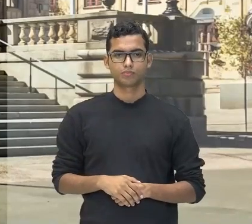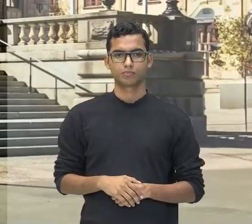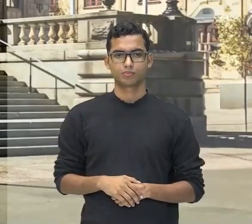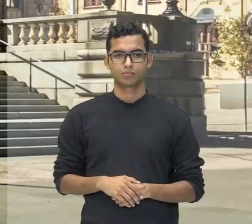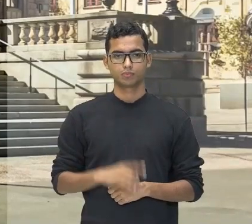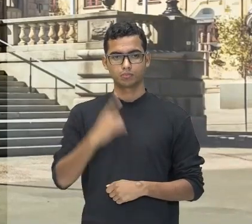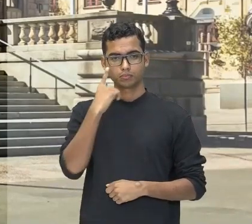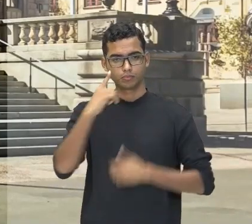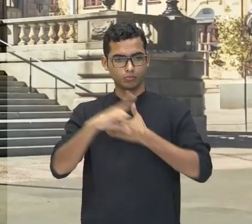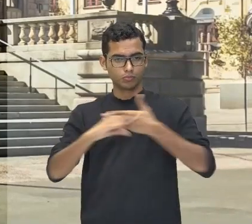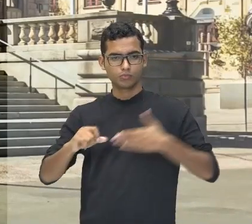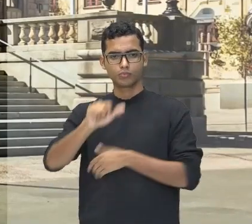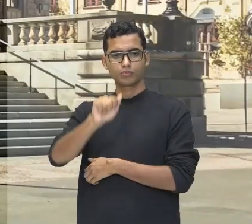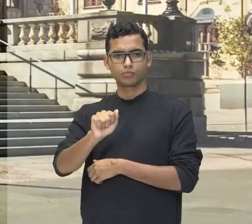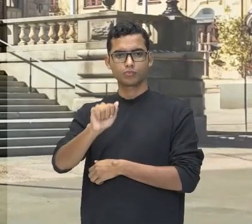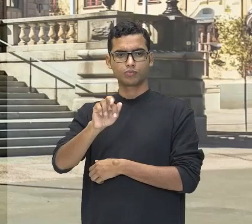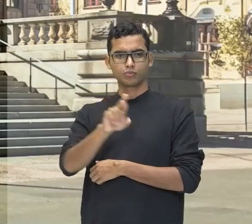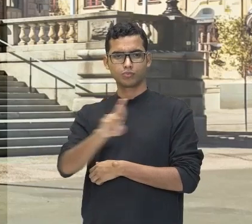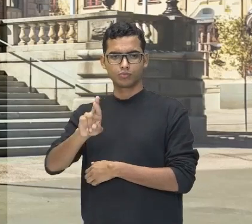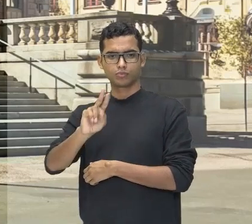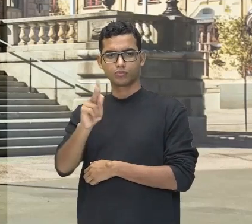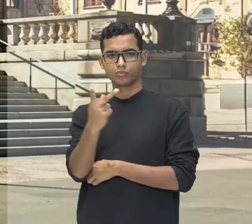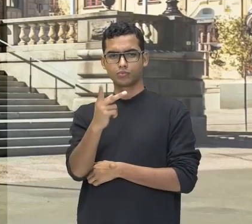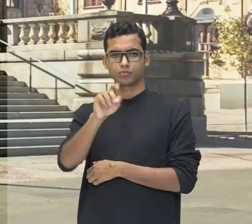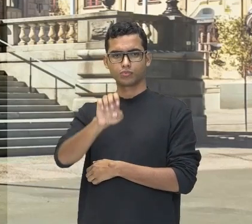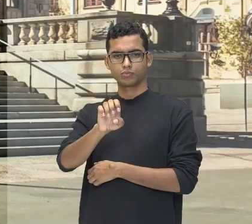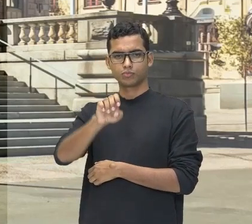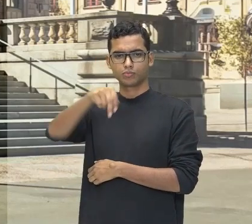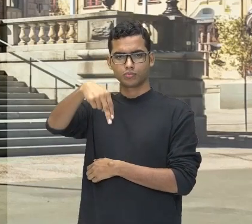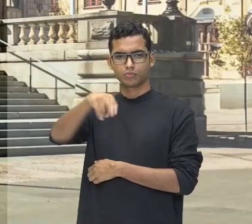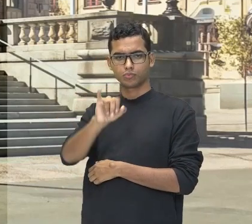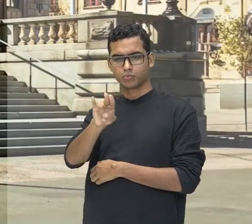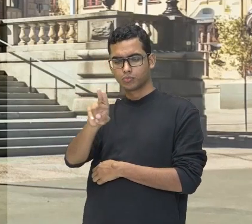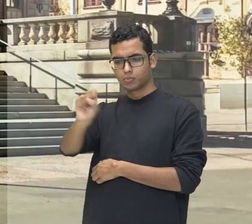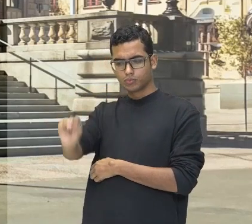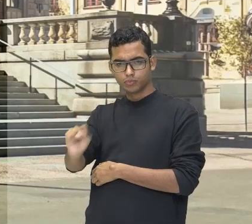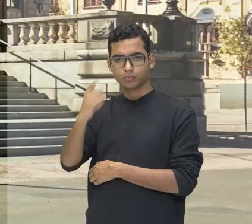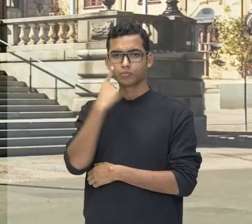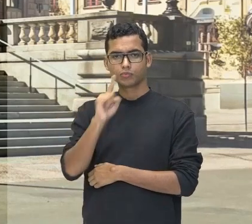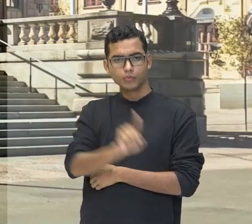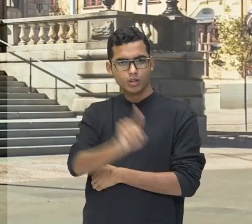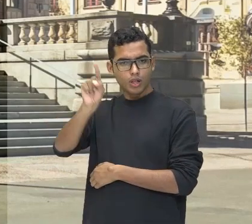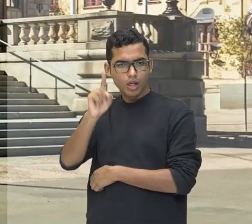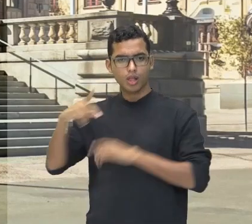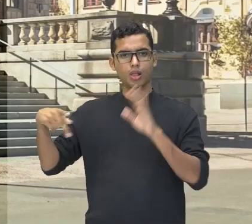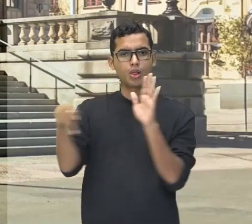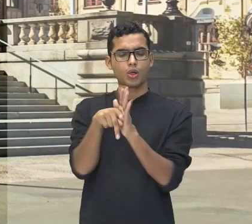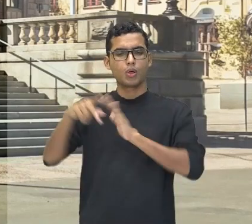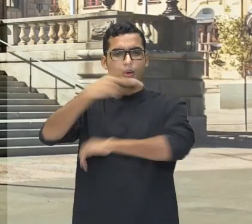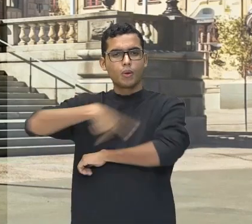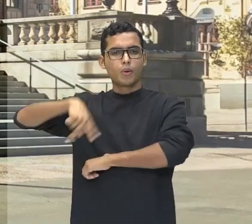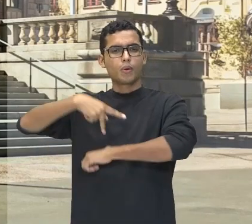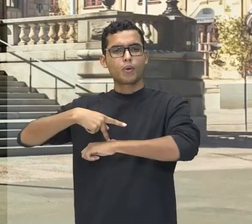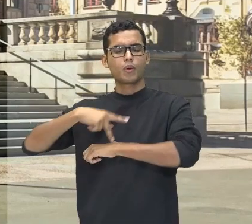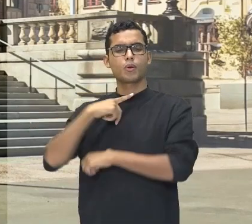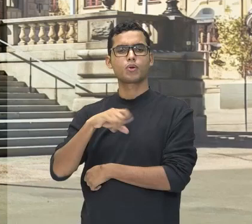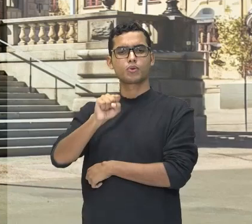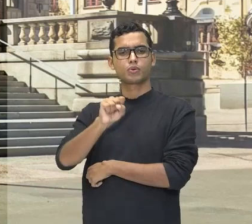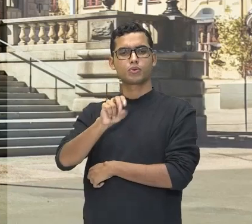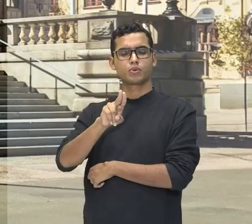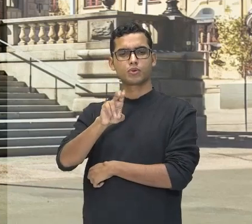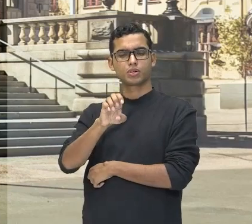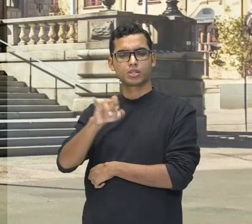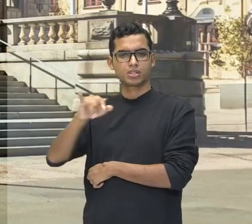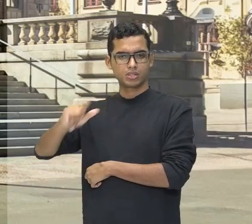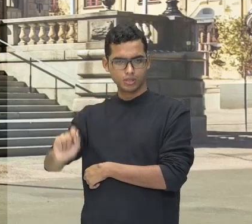Arrhenius, ao realizar algumas experiências na Universidade de Uppsala, na Suécia, ele descobriu que